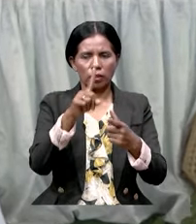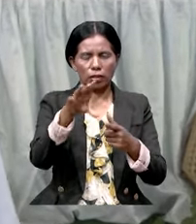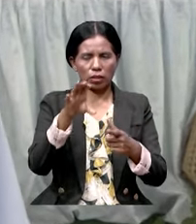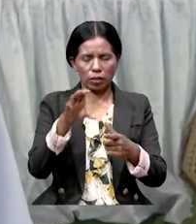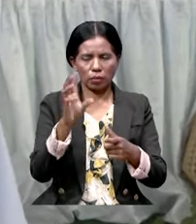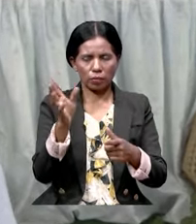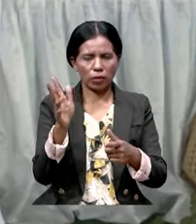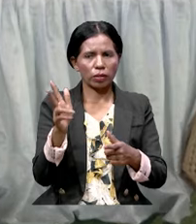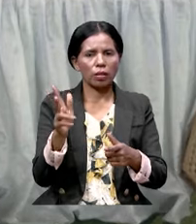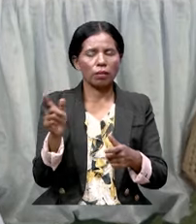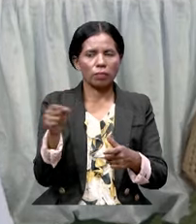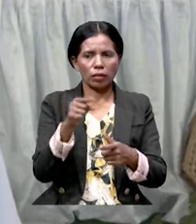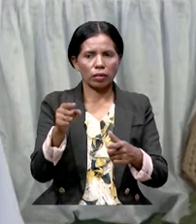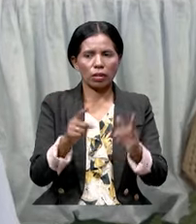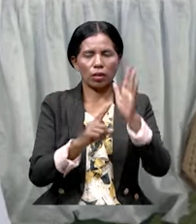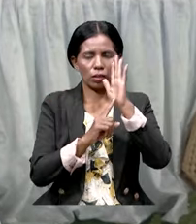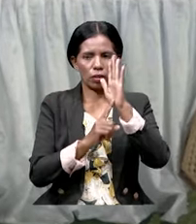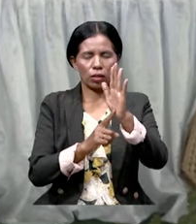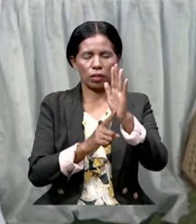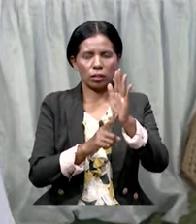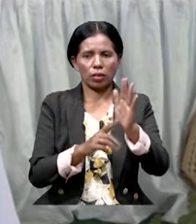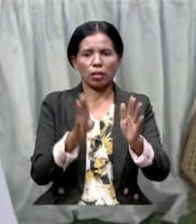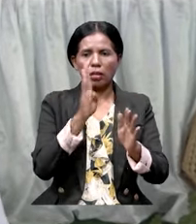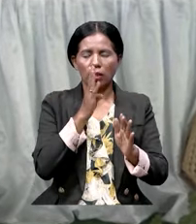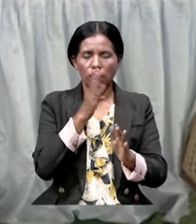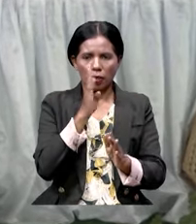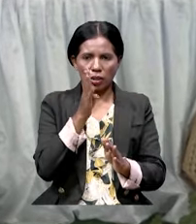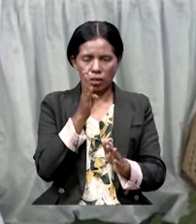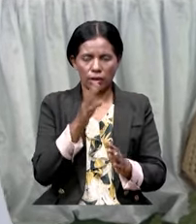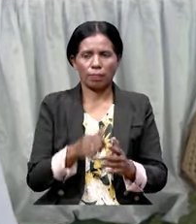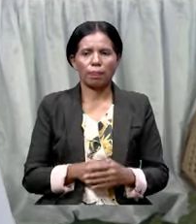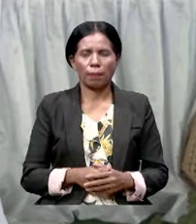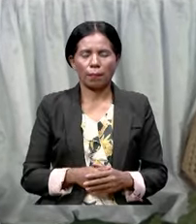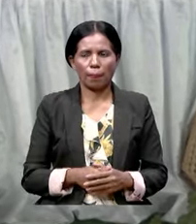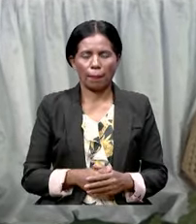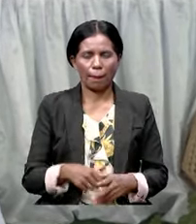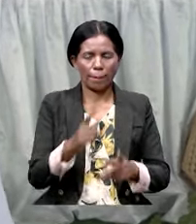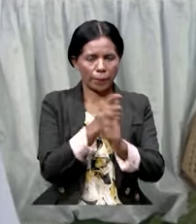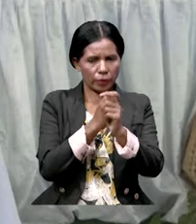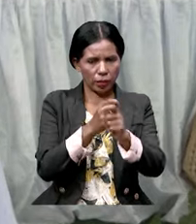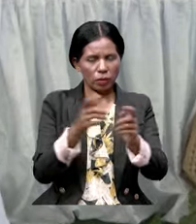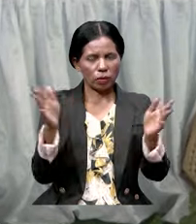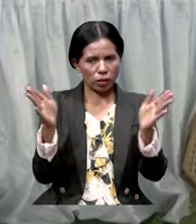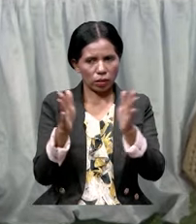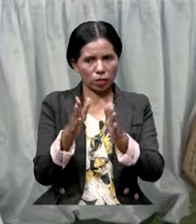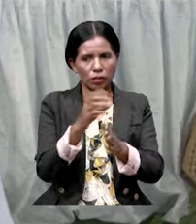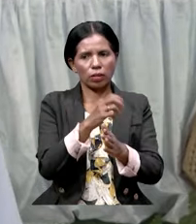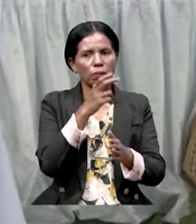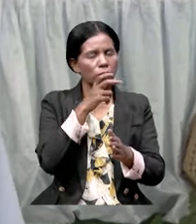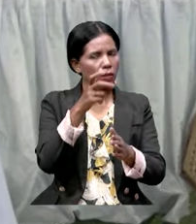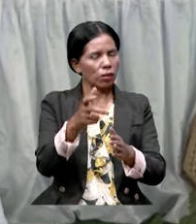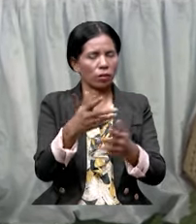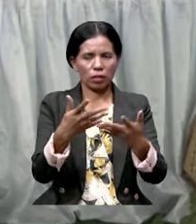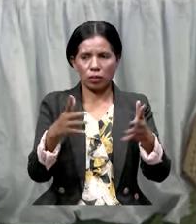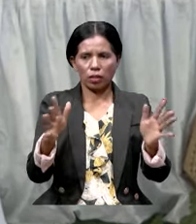60% ne quasi hato iha liam bahasa Indonesia iha tetun ki kuan liu iha portugues menos